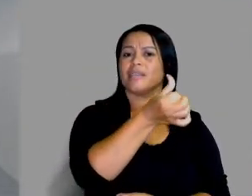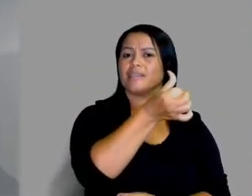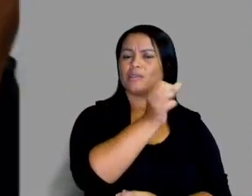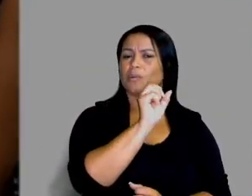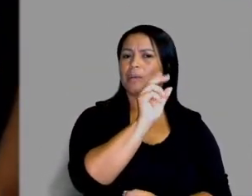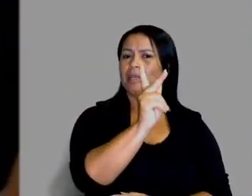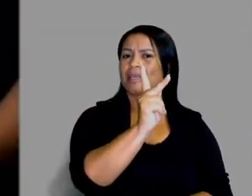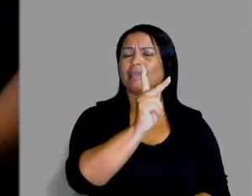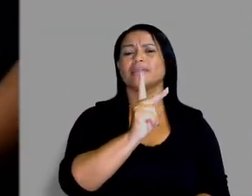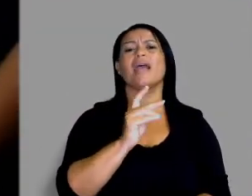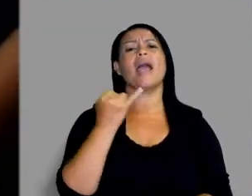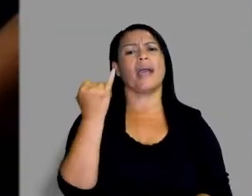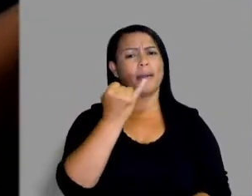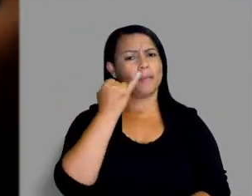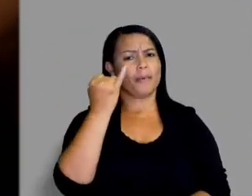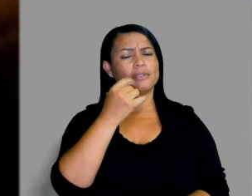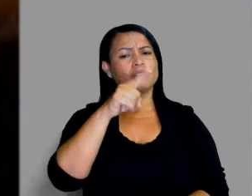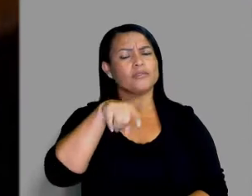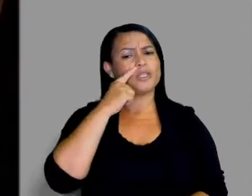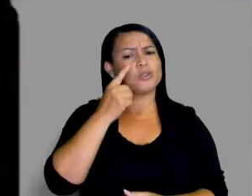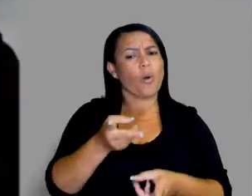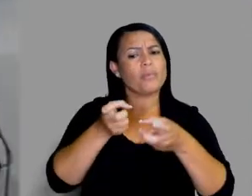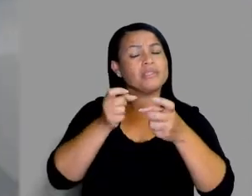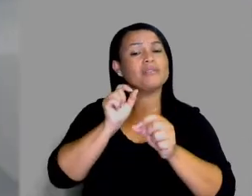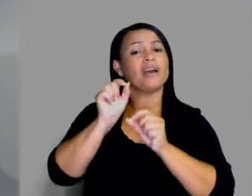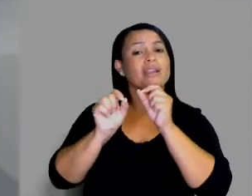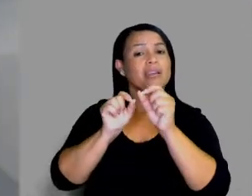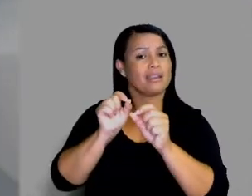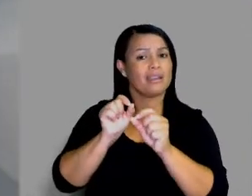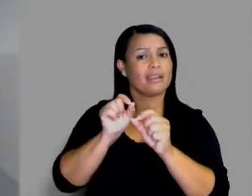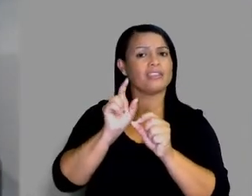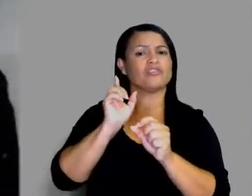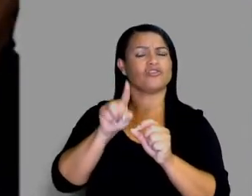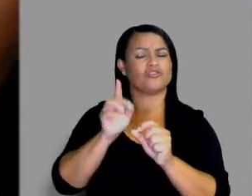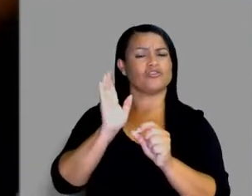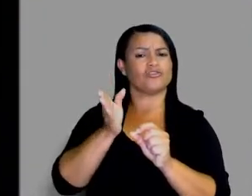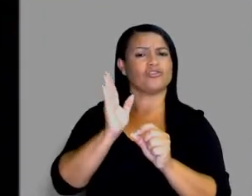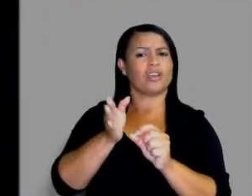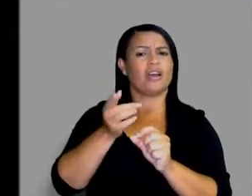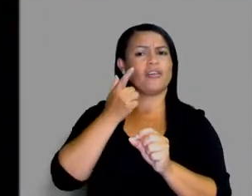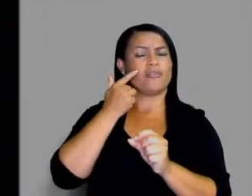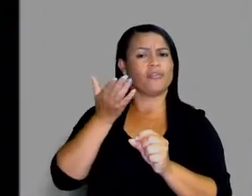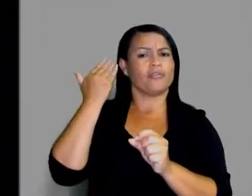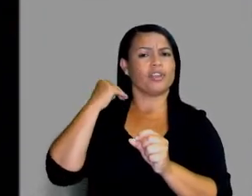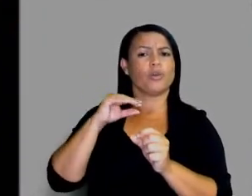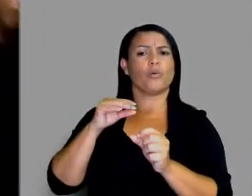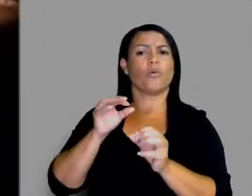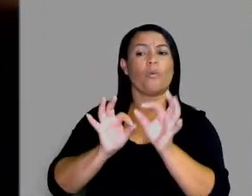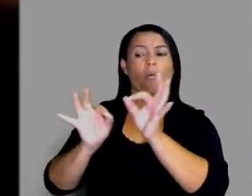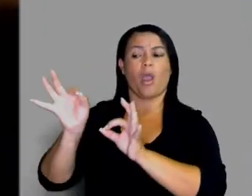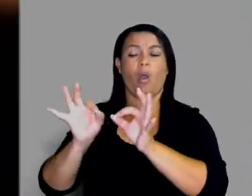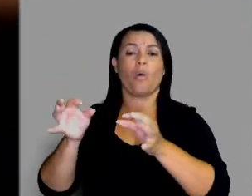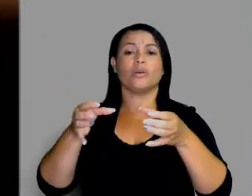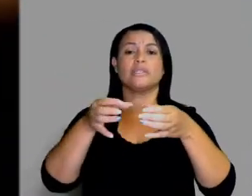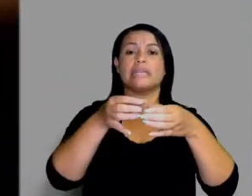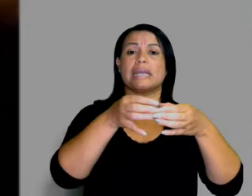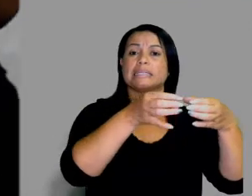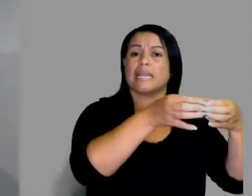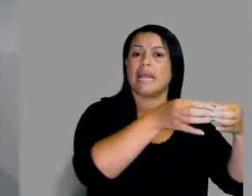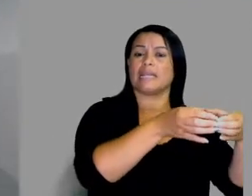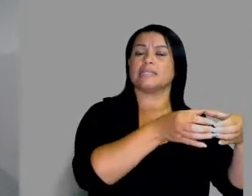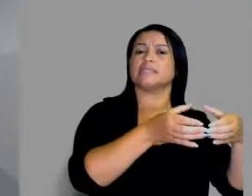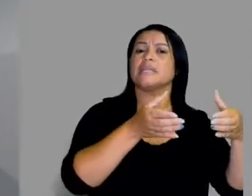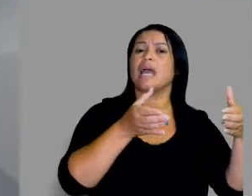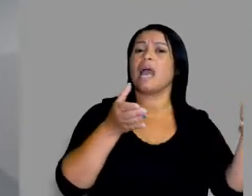84.506, ok? É importante a gente observar que a gente já viu lá a ordem e as classes, tá bom?